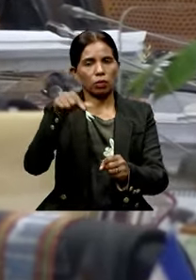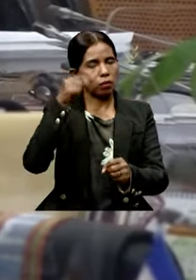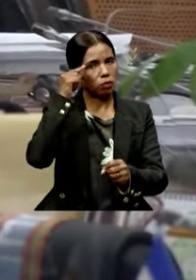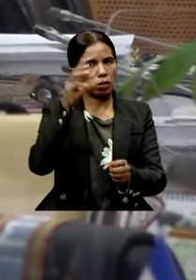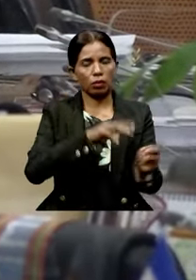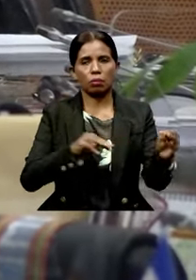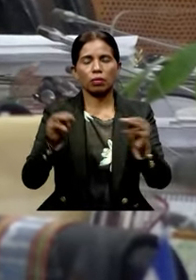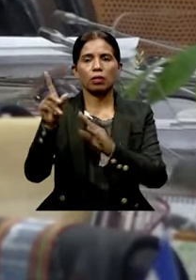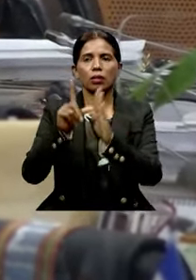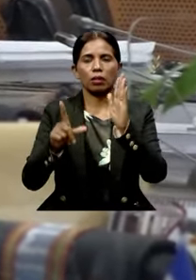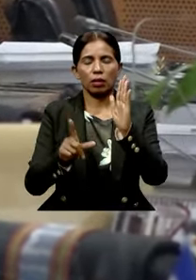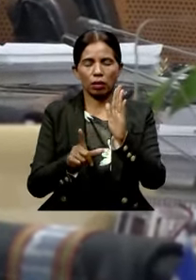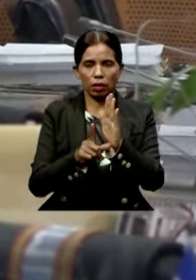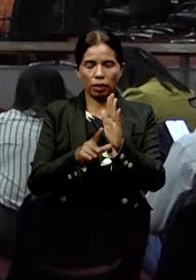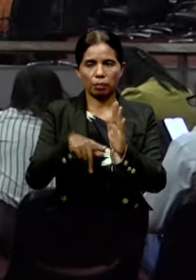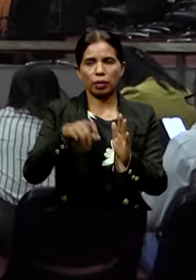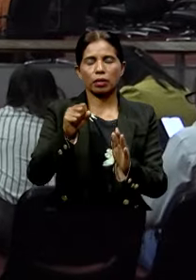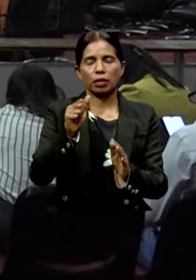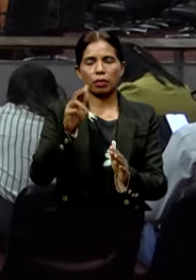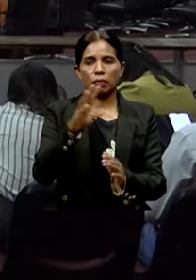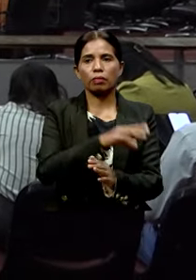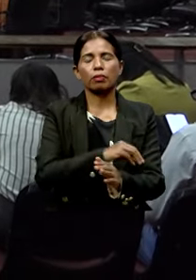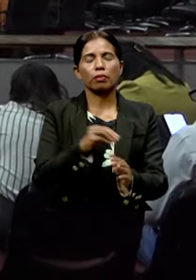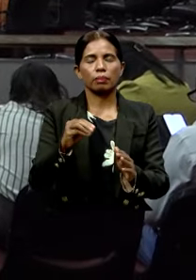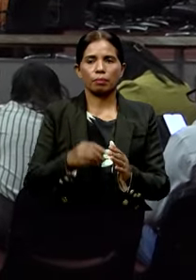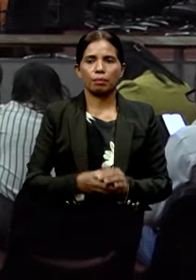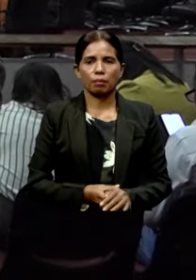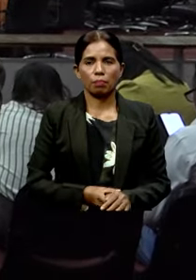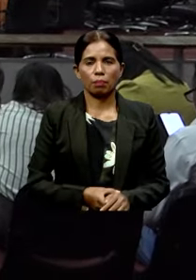alterasaun balei pensaun vitalisia. Adriano Verdial, Zemir Santos, ZMN.